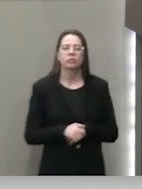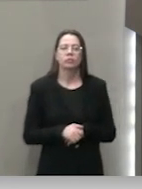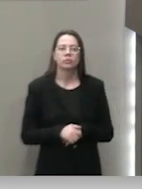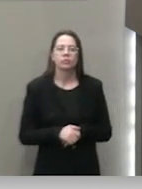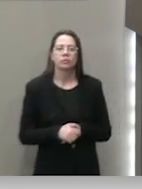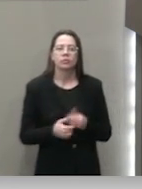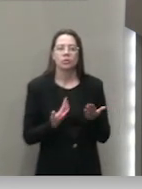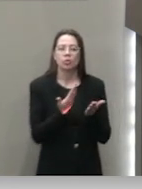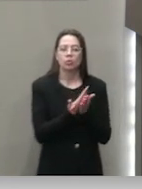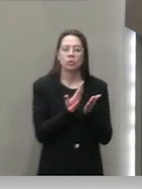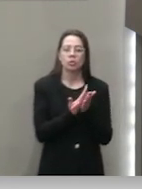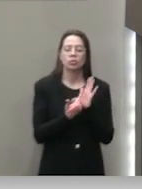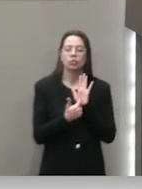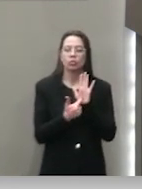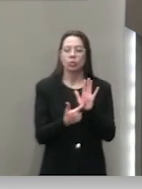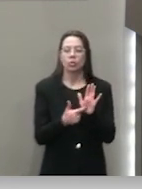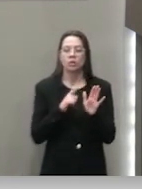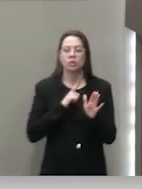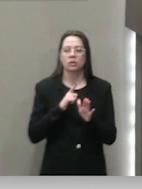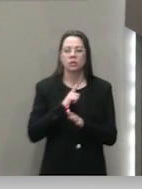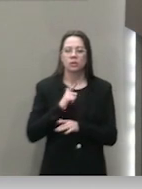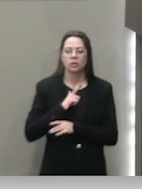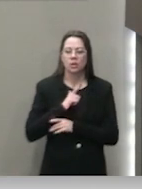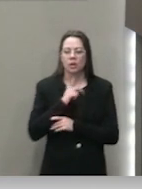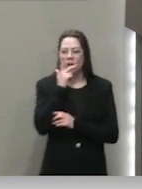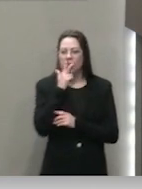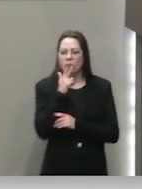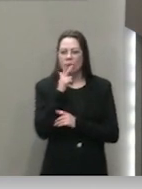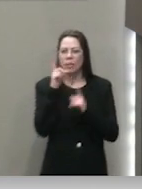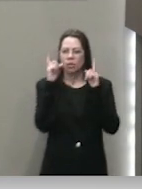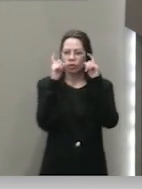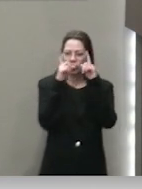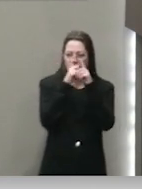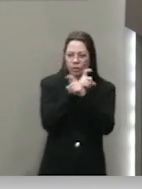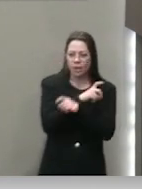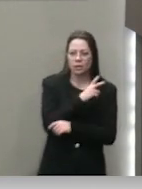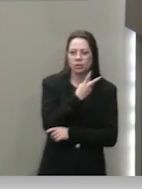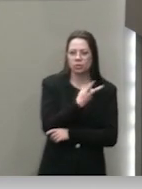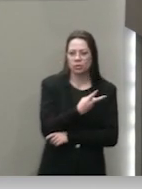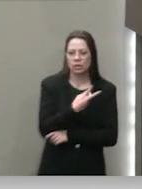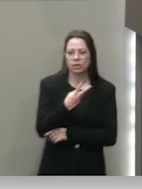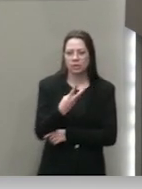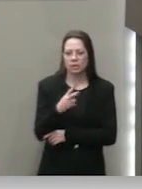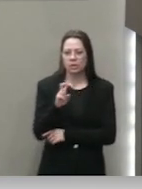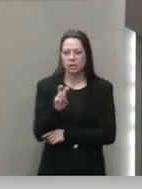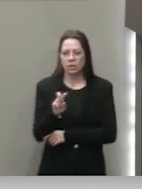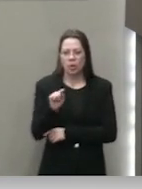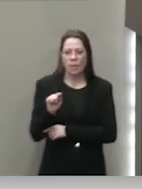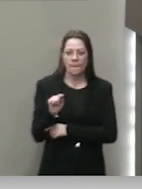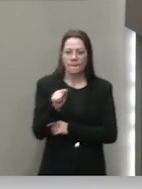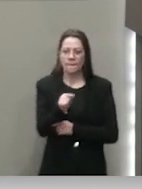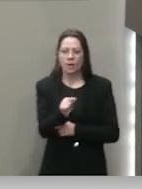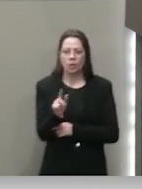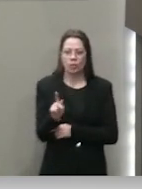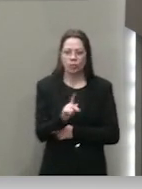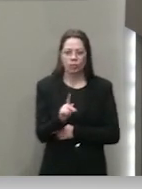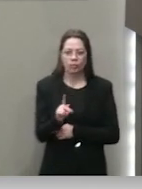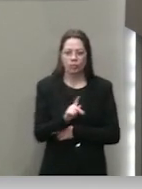estudo aponta que teremos um déficit de 235 mil professores